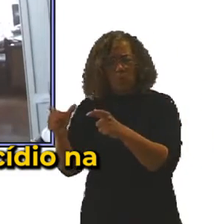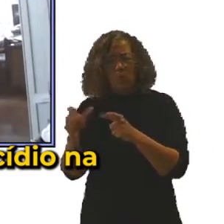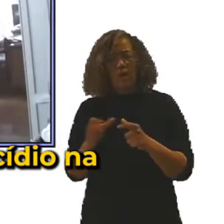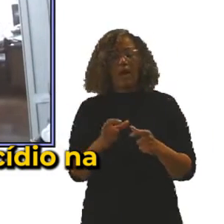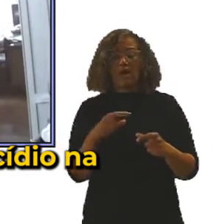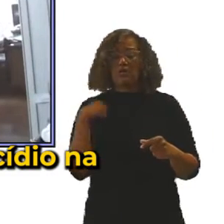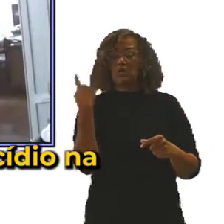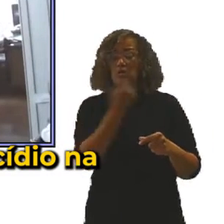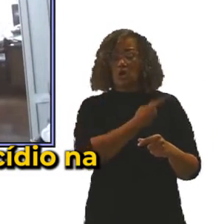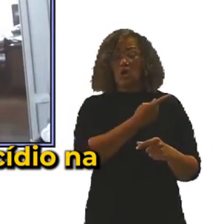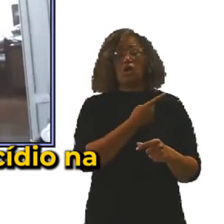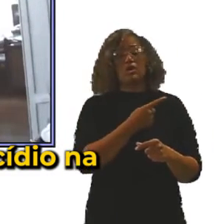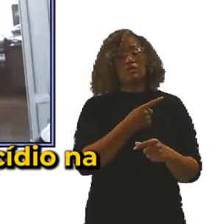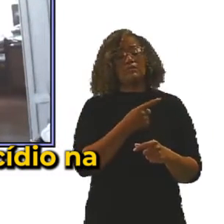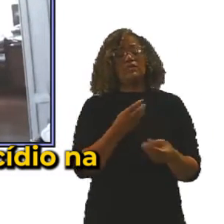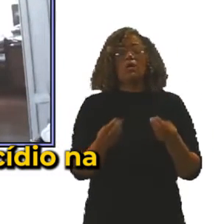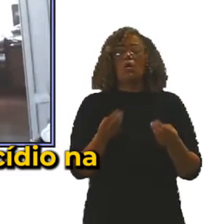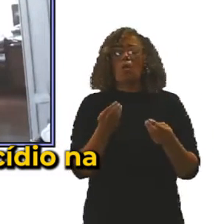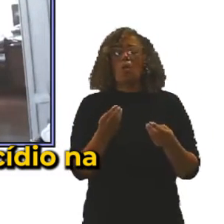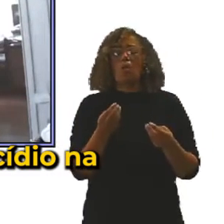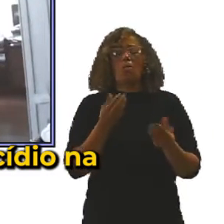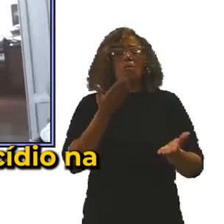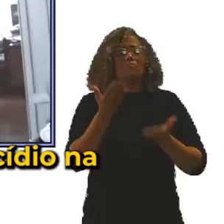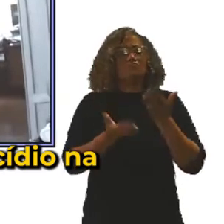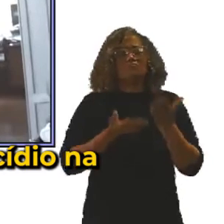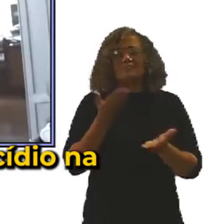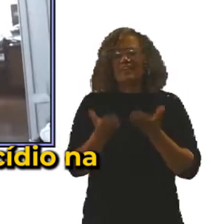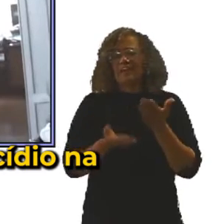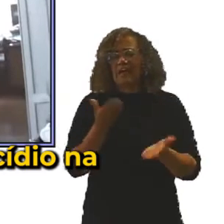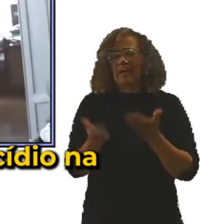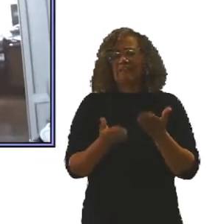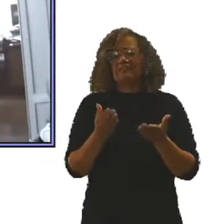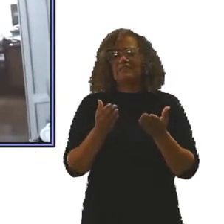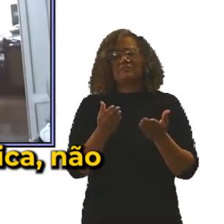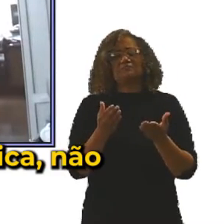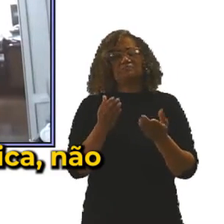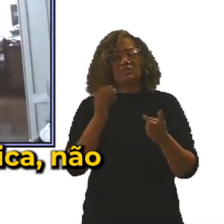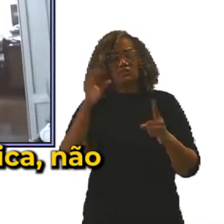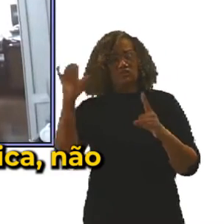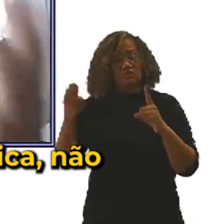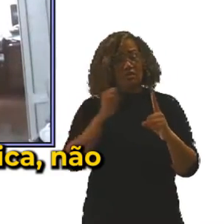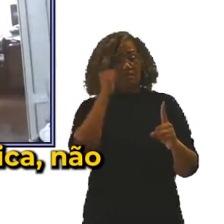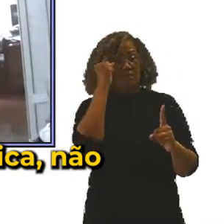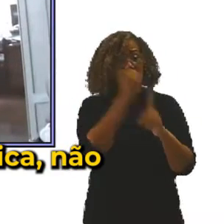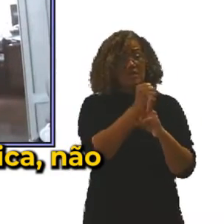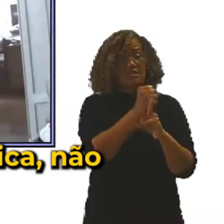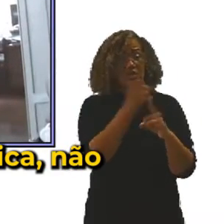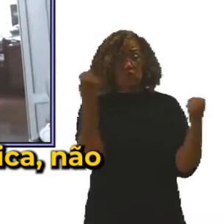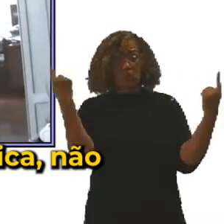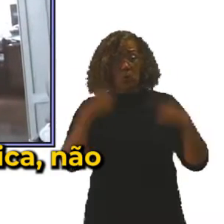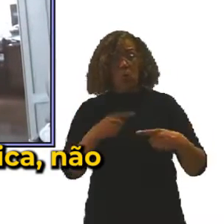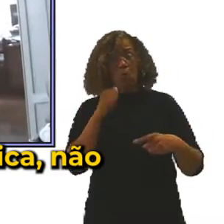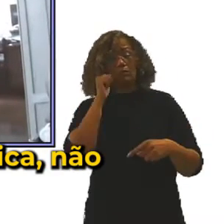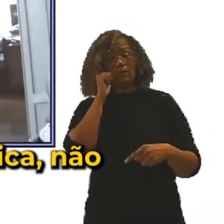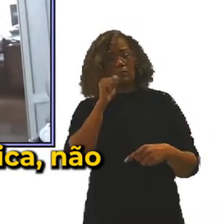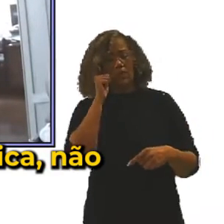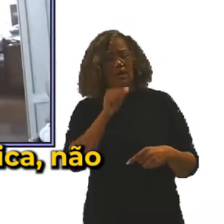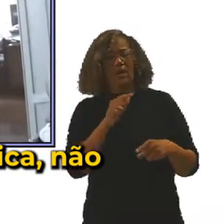olhar, sobretudo quando se trata de feminicídio na família. E é claro que esta